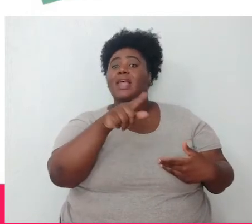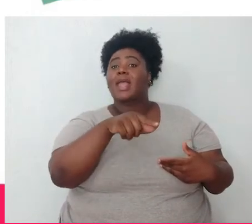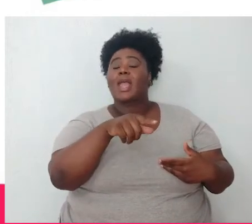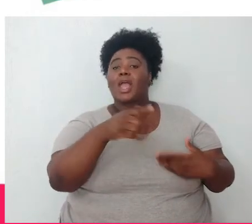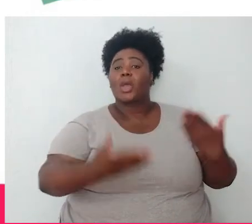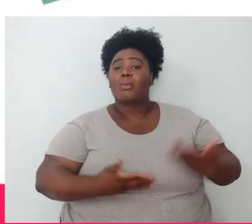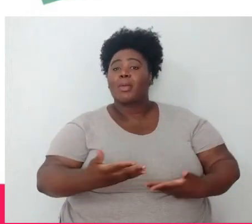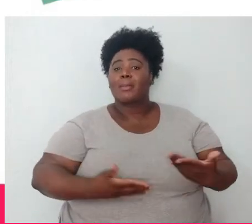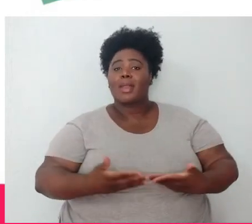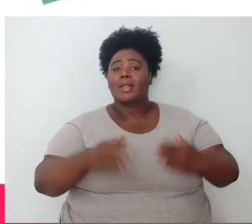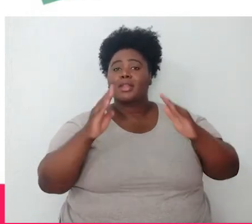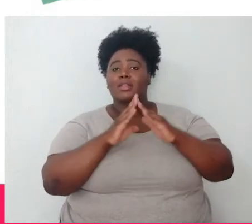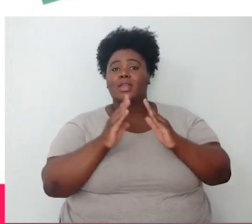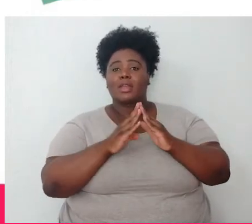doméstica,